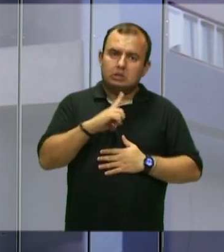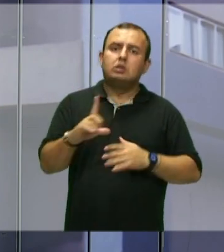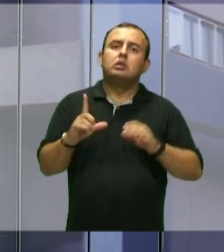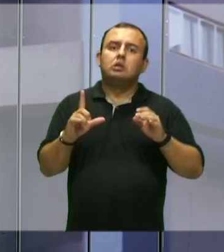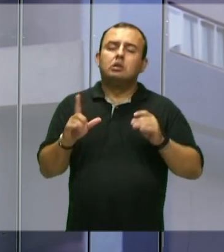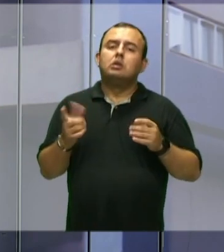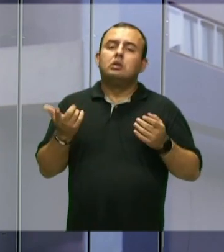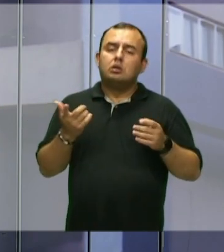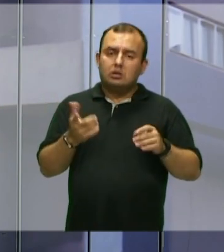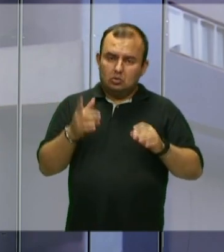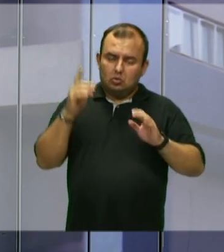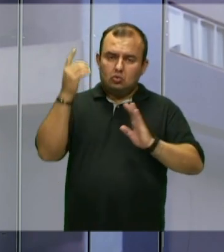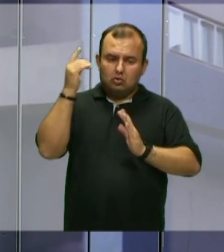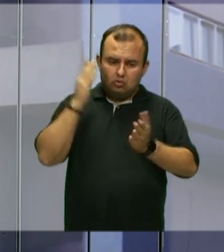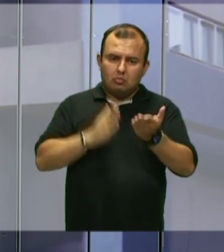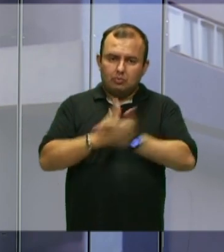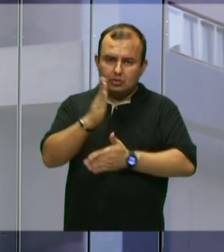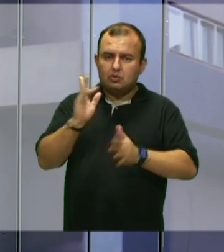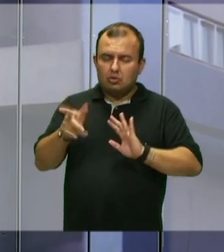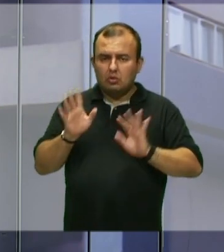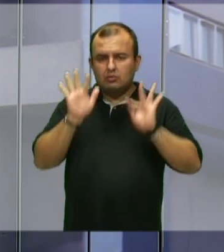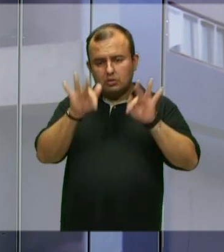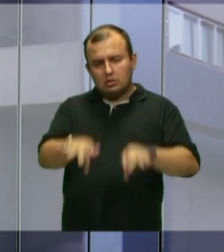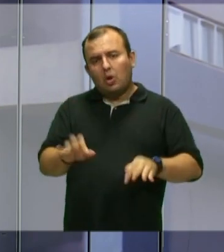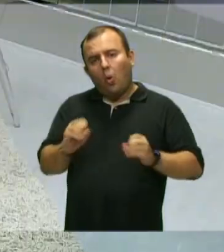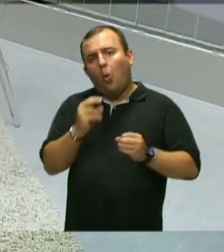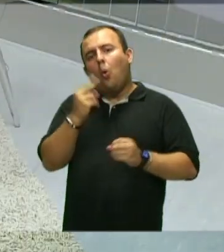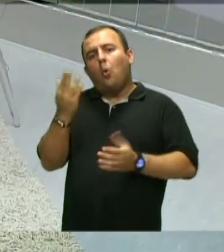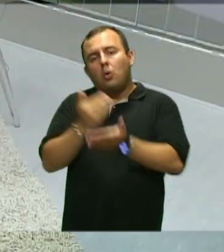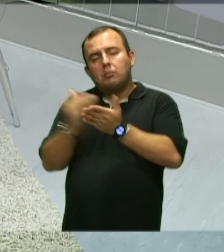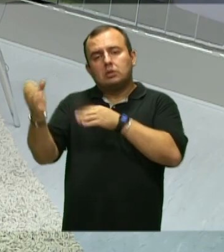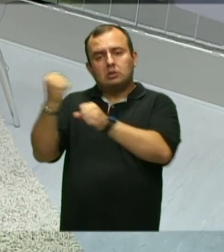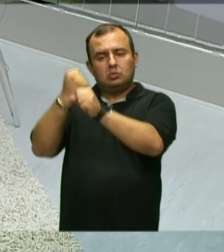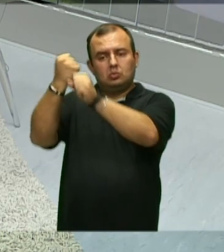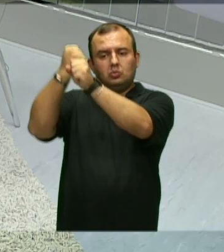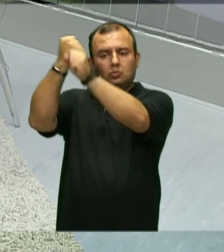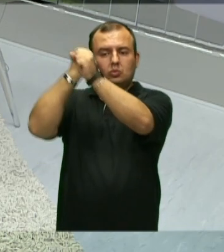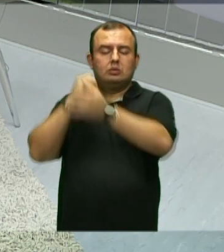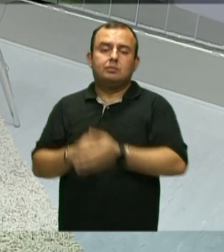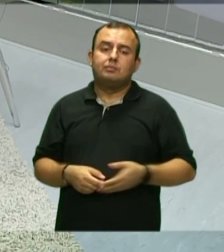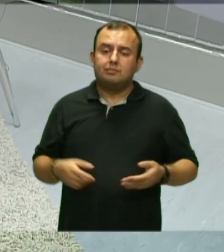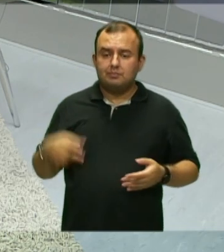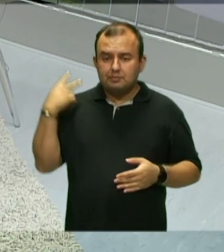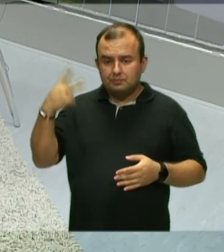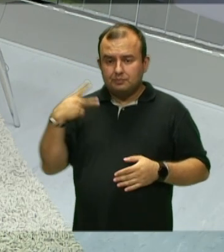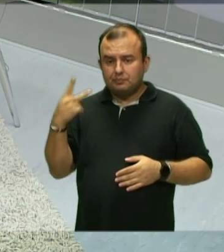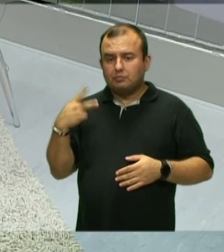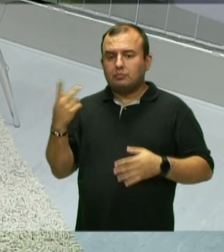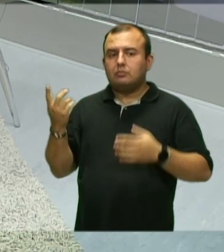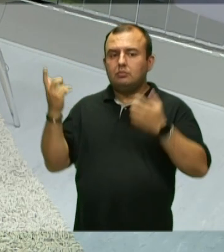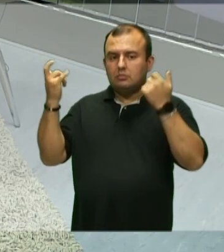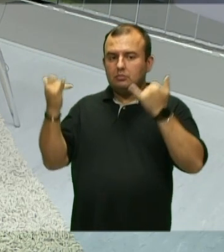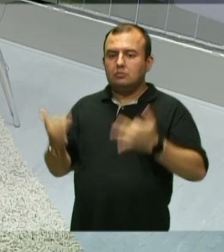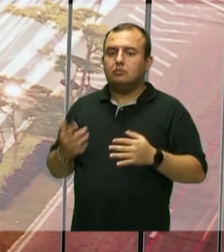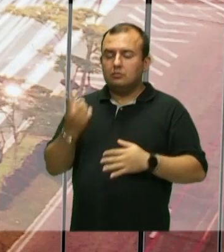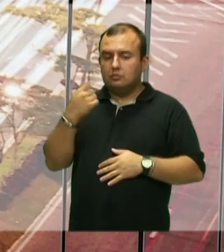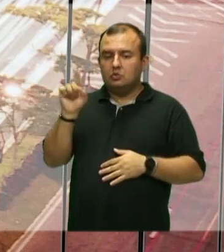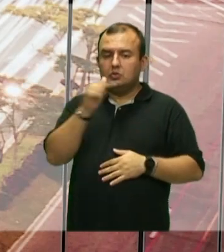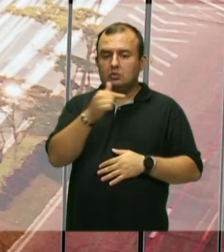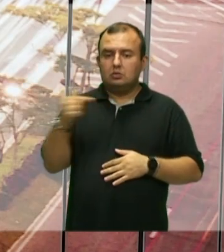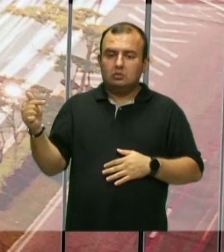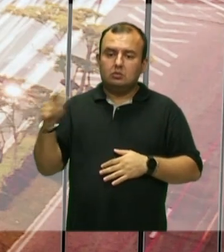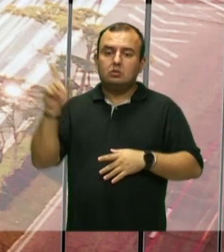para que possa finalizar ou iniciar essa obra nesse período. Vereador, o senhor esteve na última semana